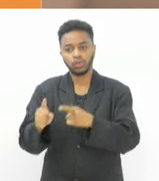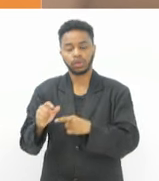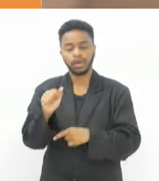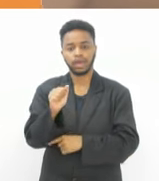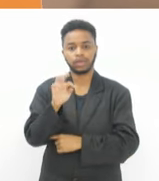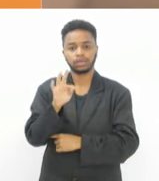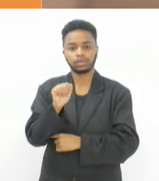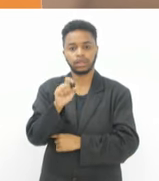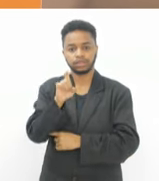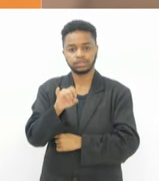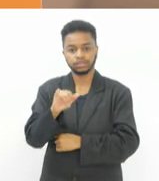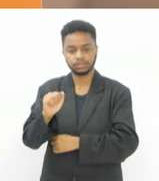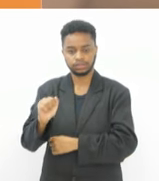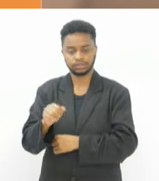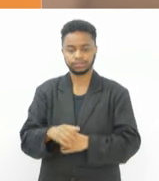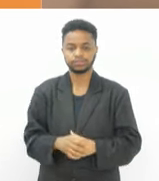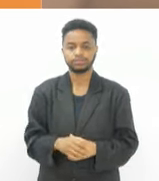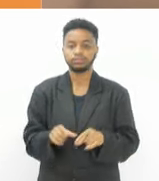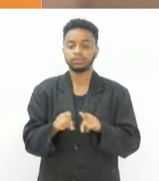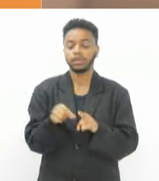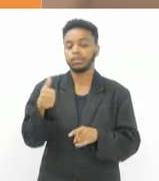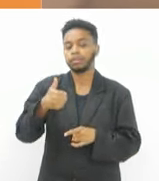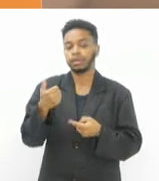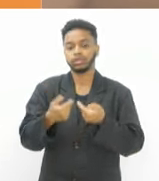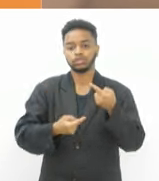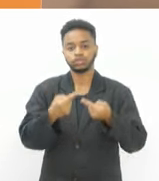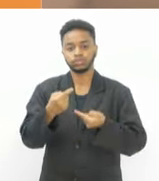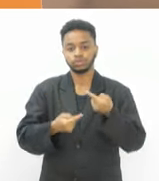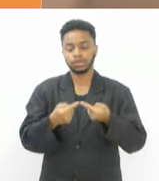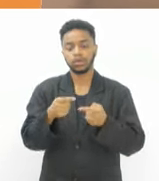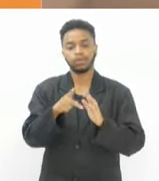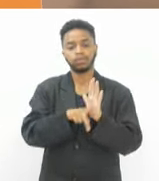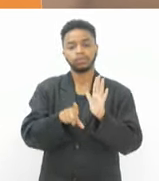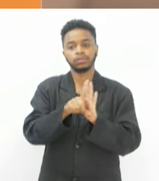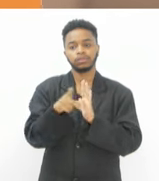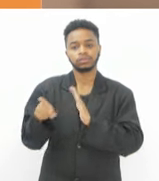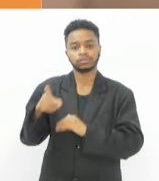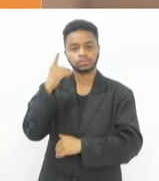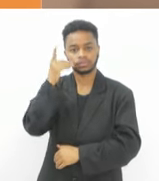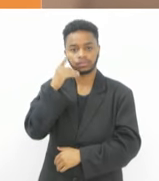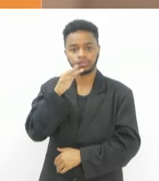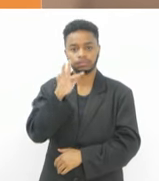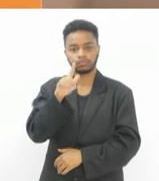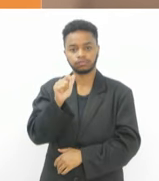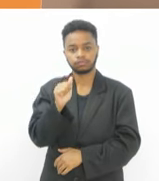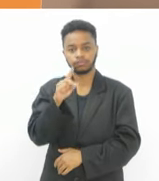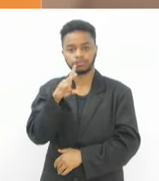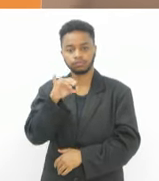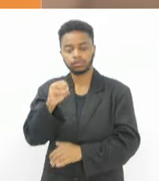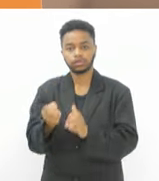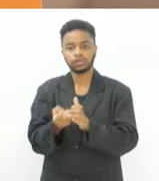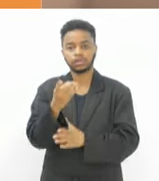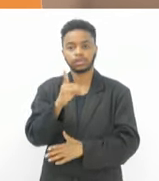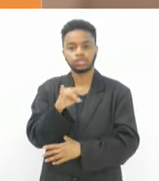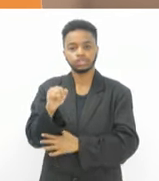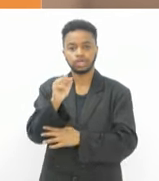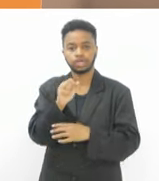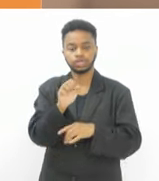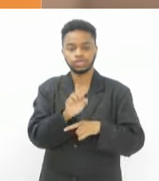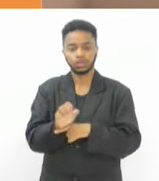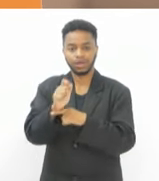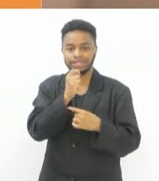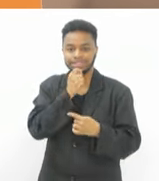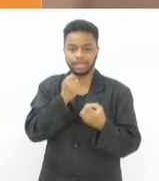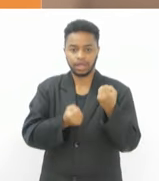Ataxia. Em primeira discussão, projeto do deputado Flávio Serafini, para criar o Dia Estadual Sem